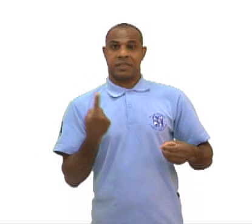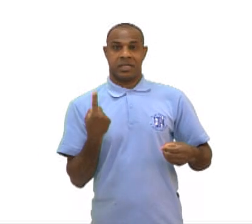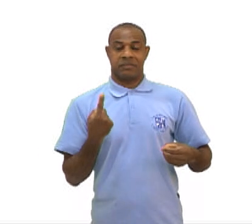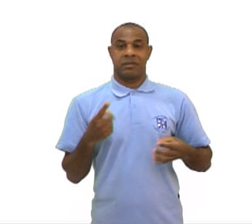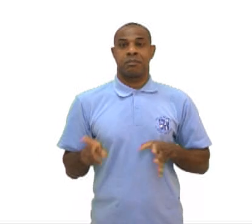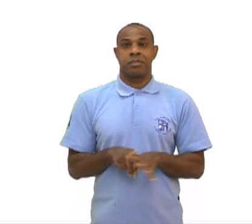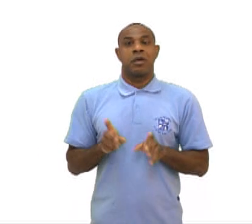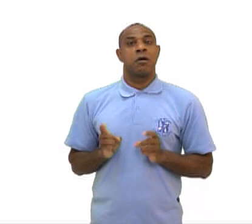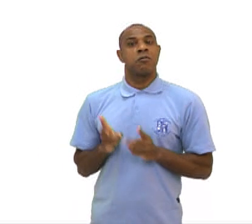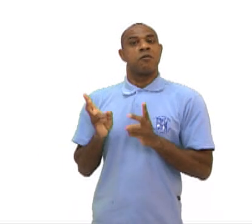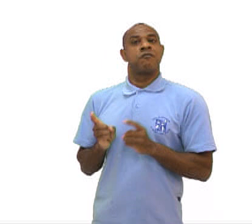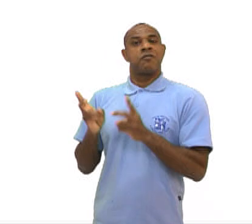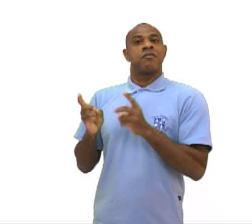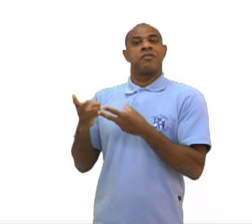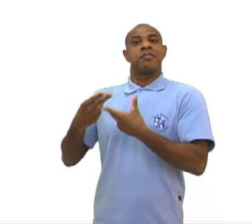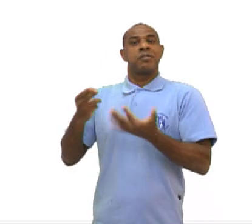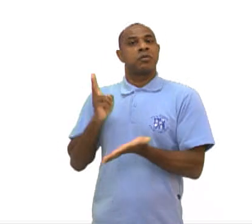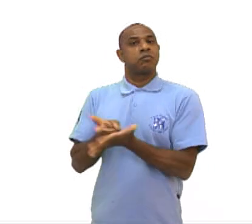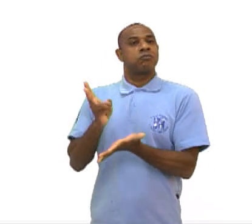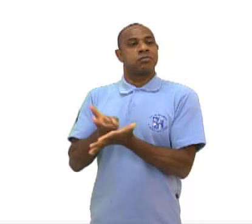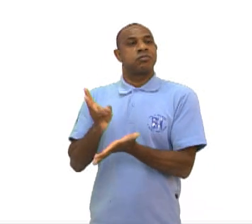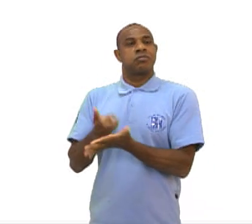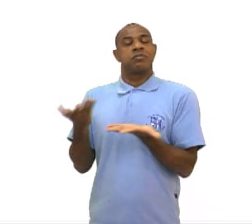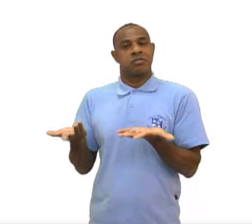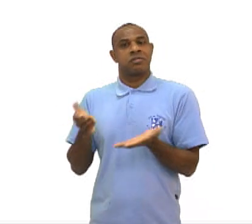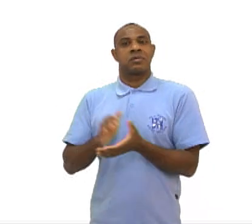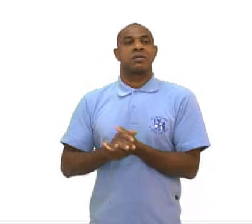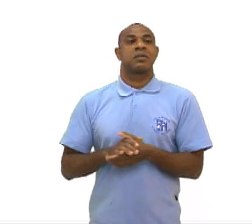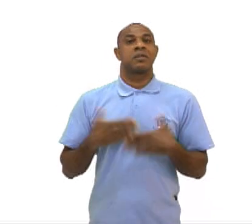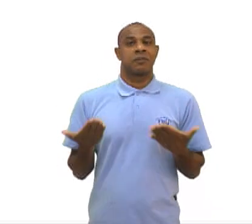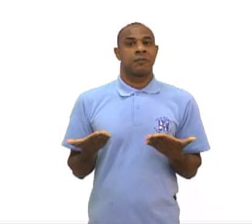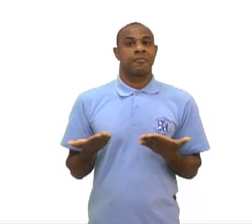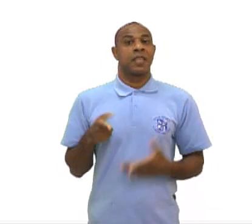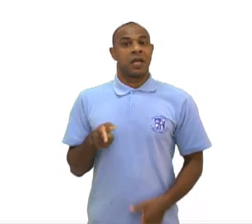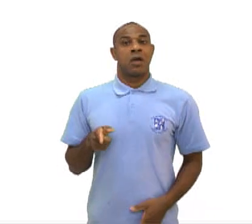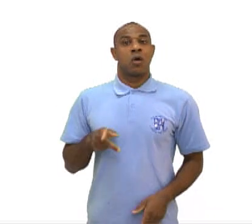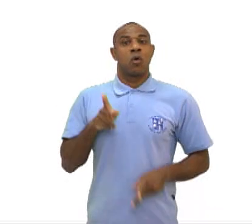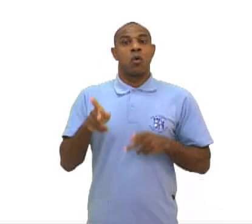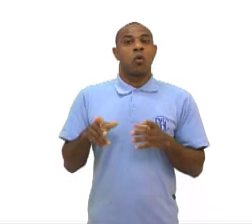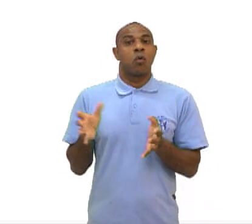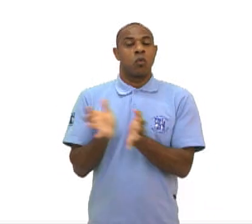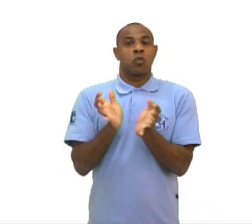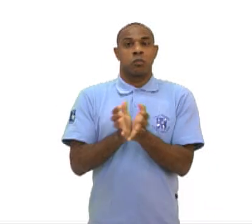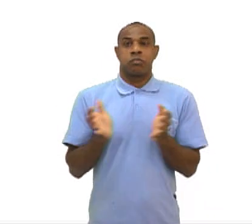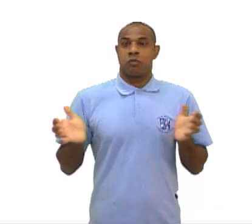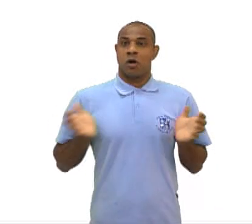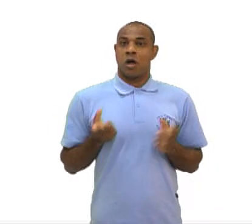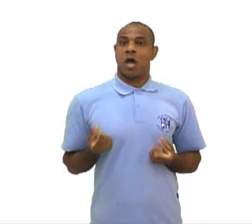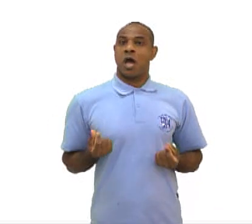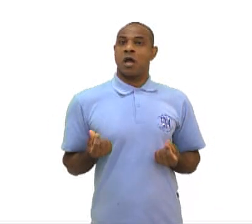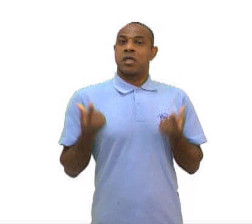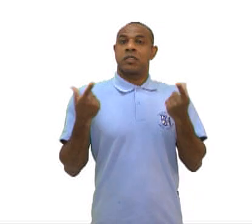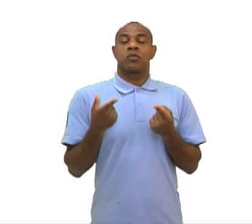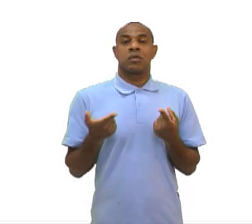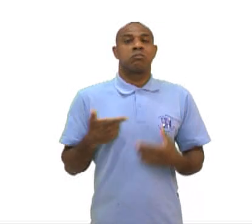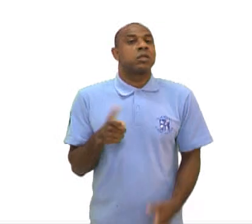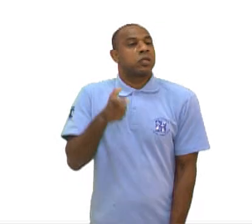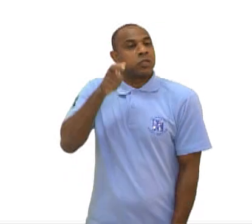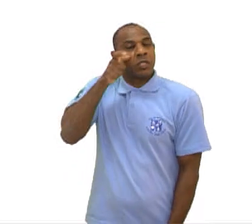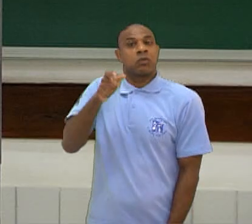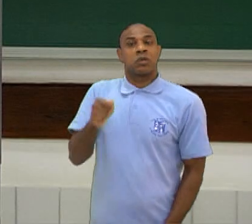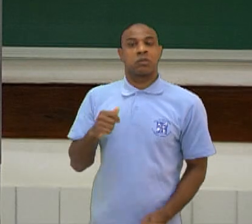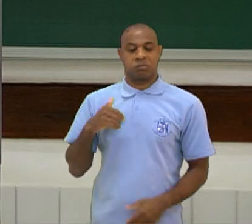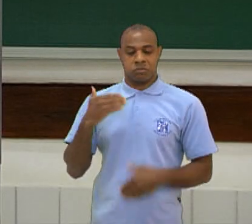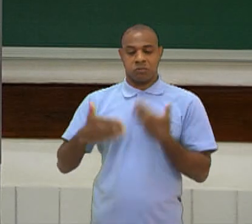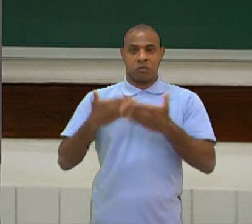externo. As elites são conservadoras e predatórias, ou seja, a elite que ocupa o Estado brasileiro não está interessada no